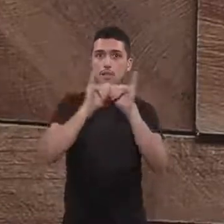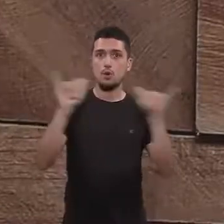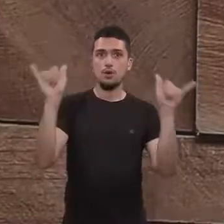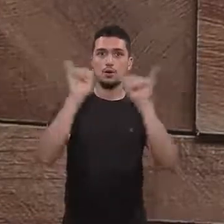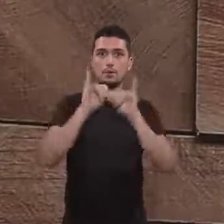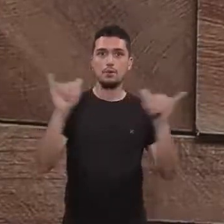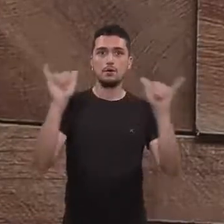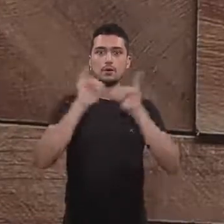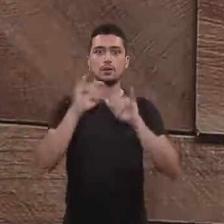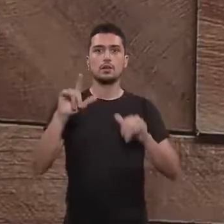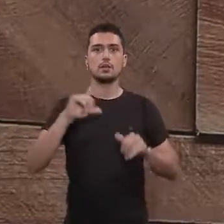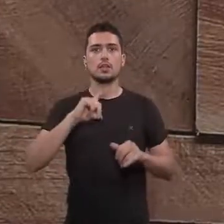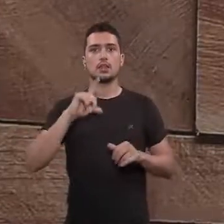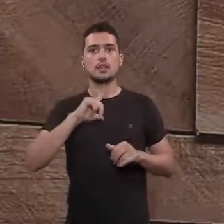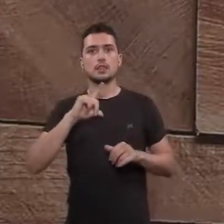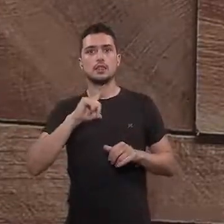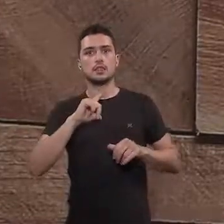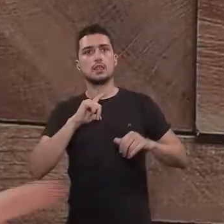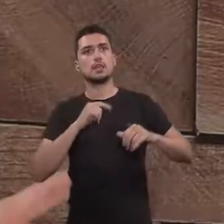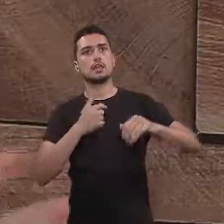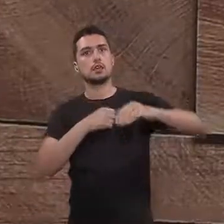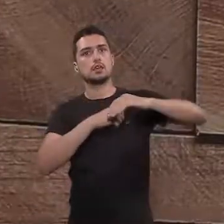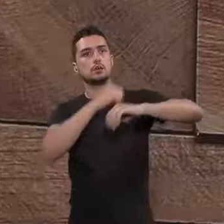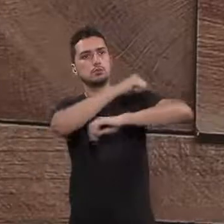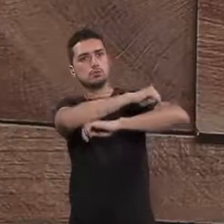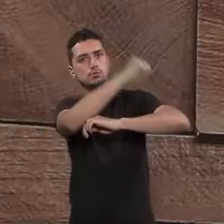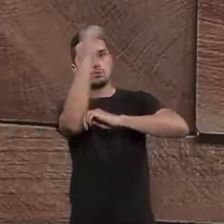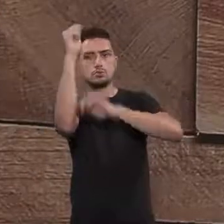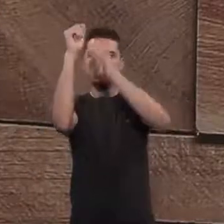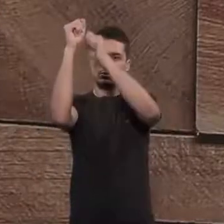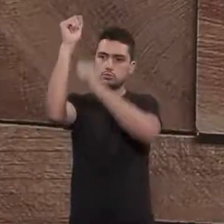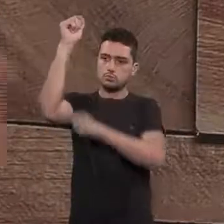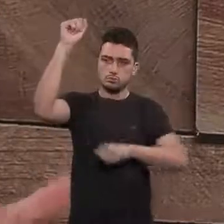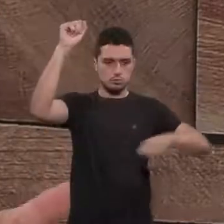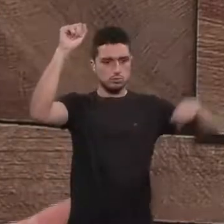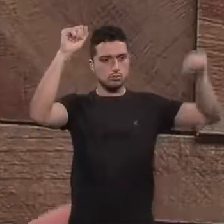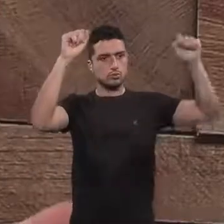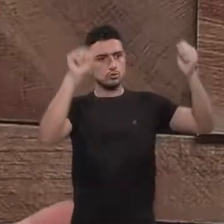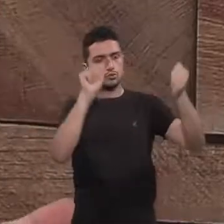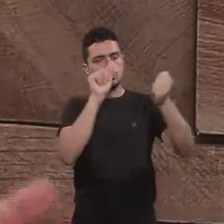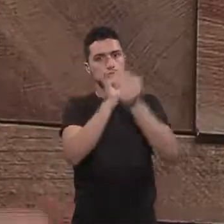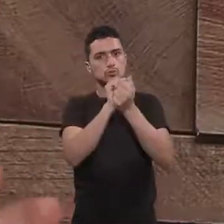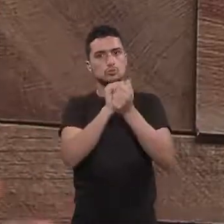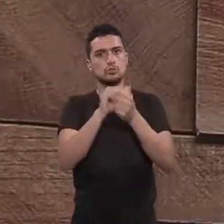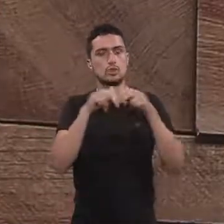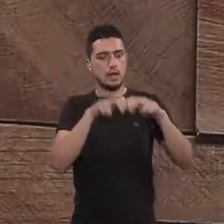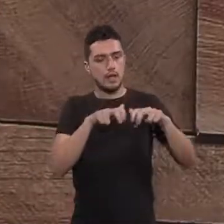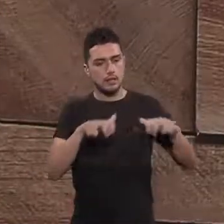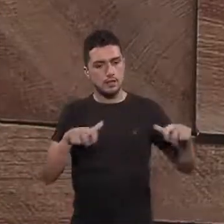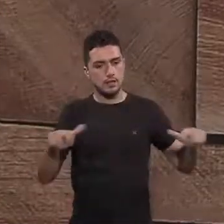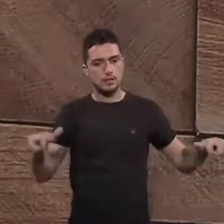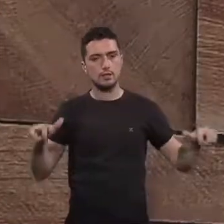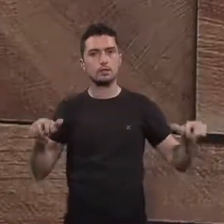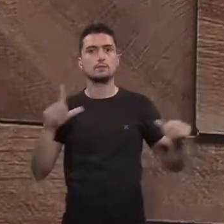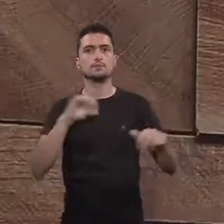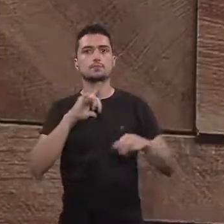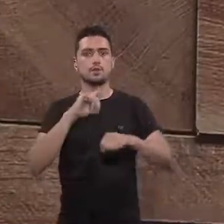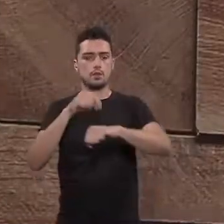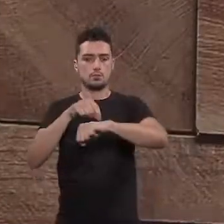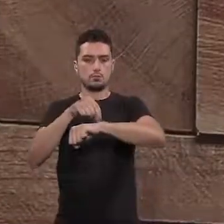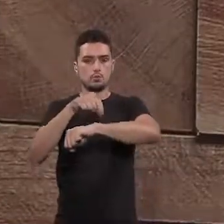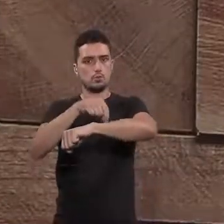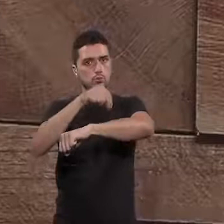um biombo, colocamos 2 macas, as cadeiras distribuídas, e aí nós fazemos um trabalho integrativo, que é